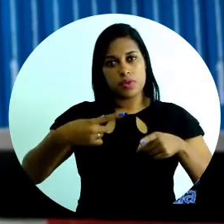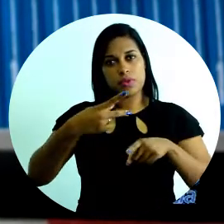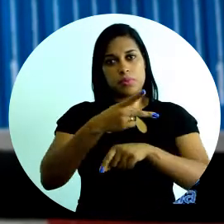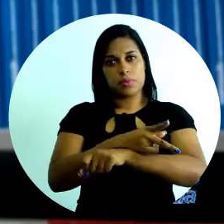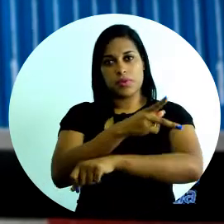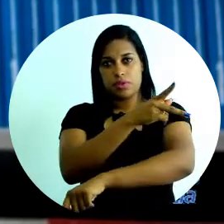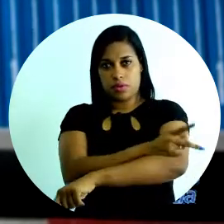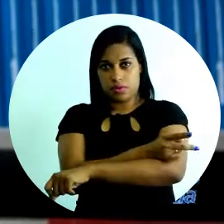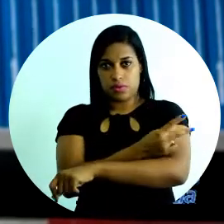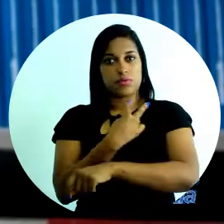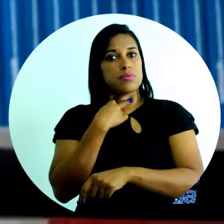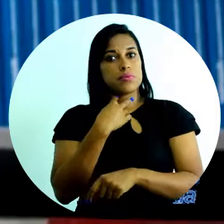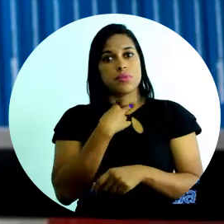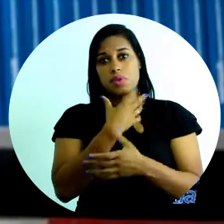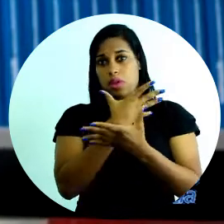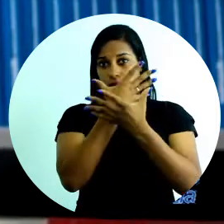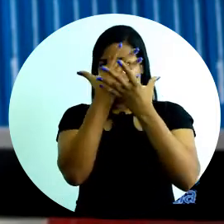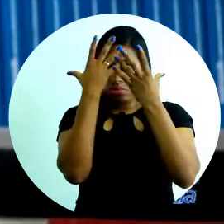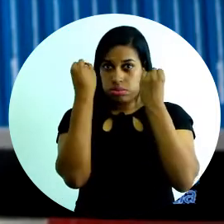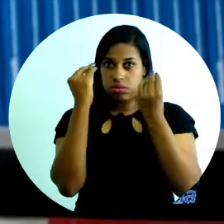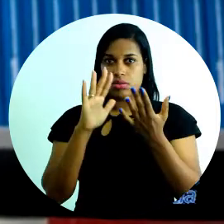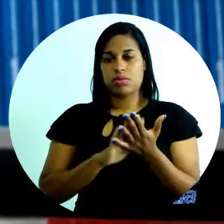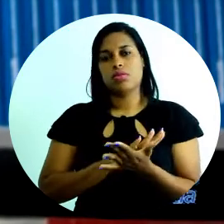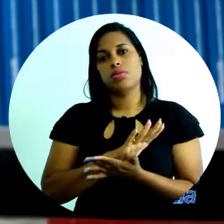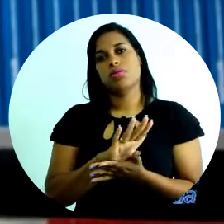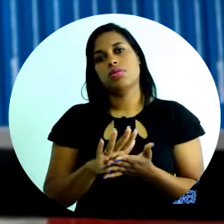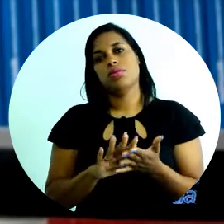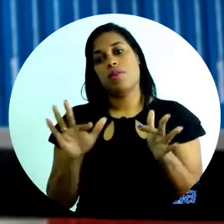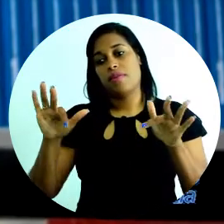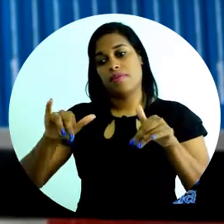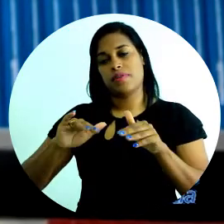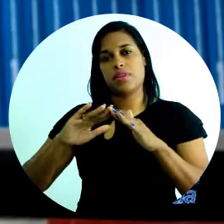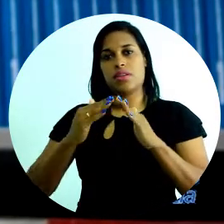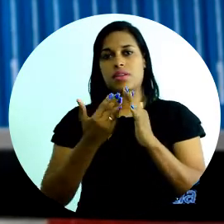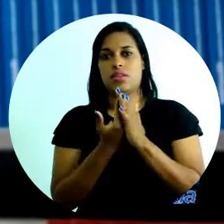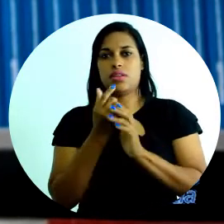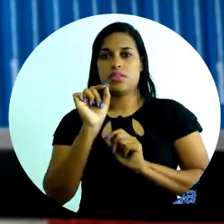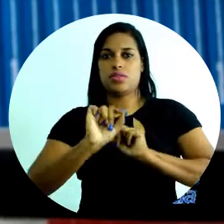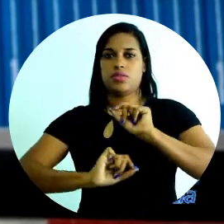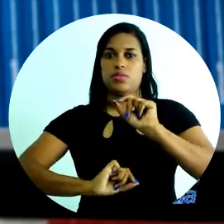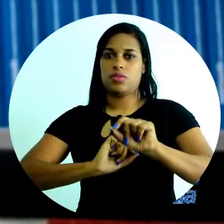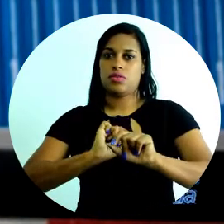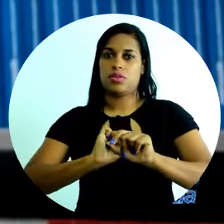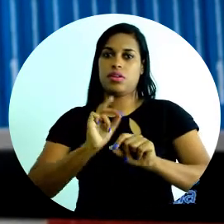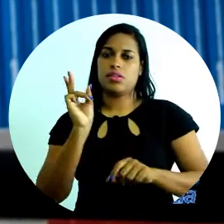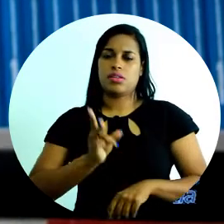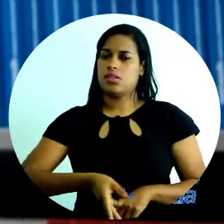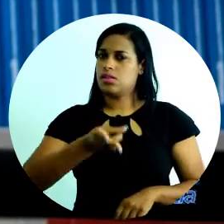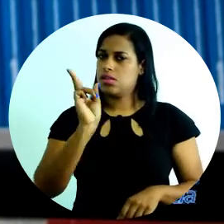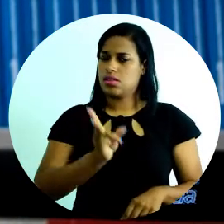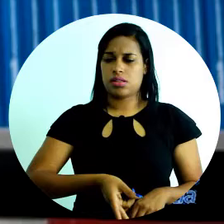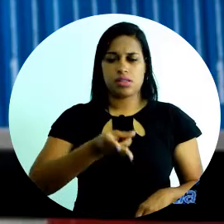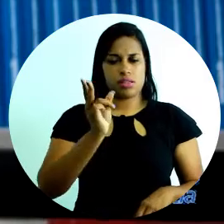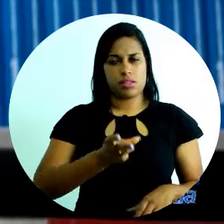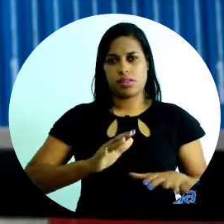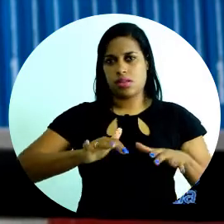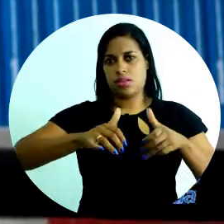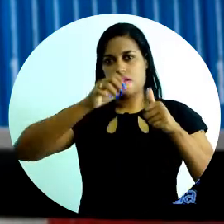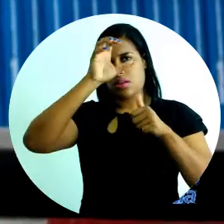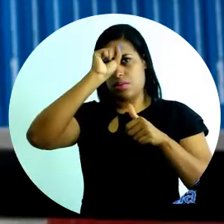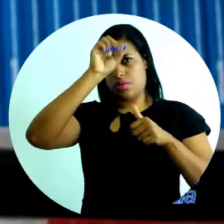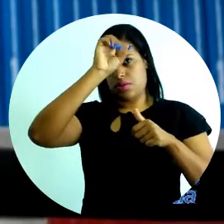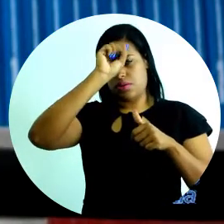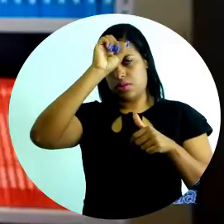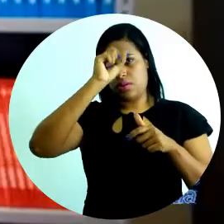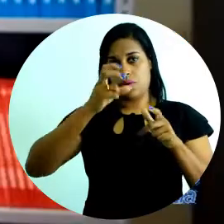é pedagógico. Porque não podemos esquecer de forma nenhuma que a finalidade da escola é proporcionar a